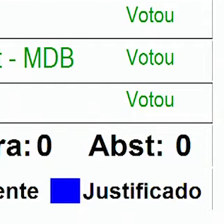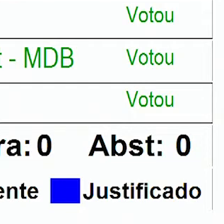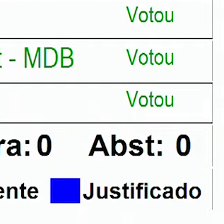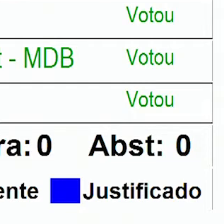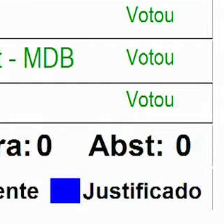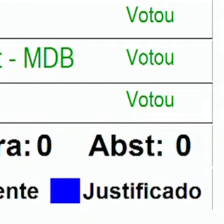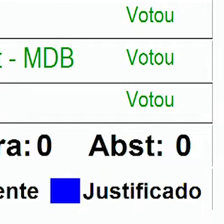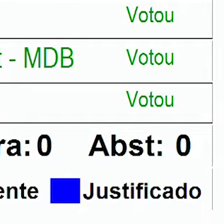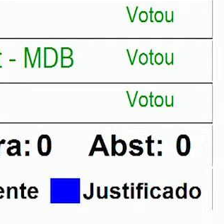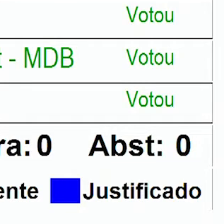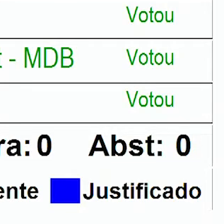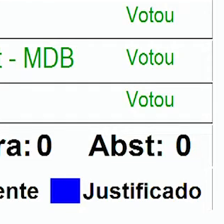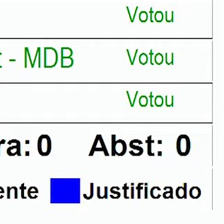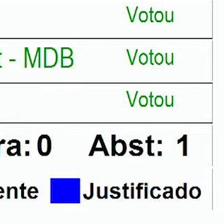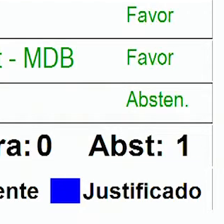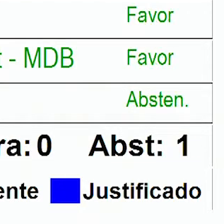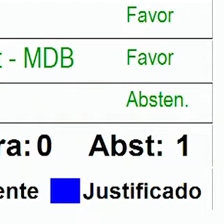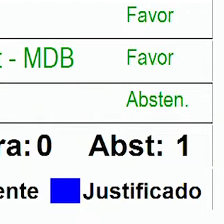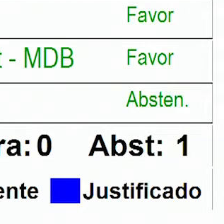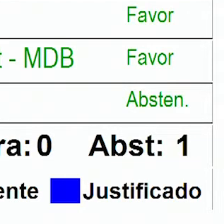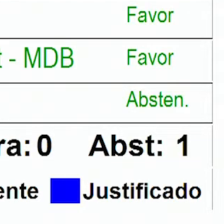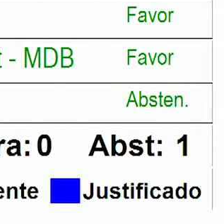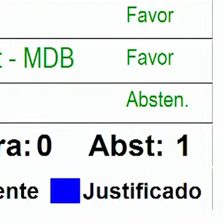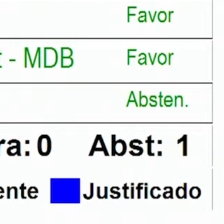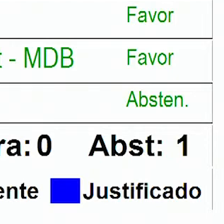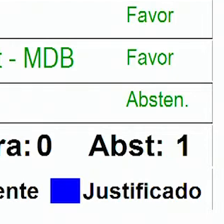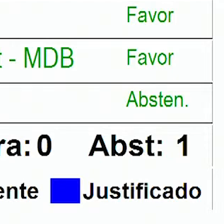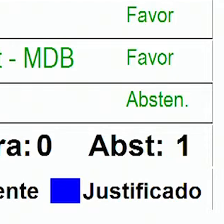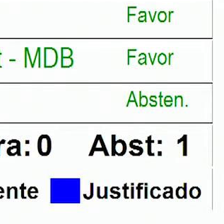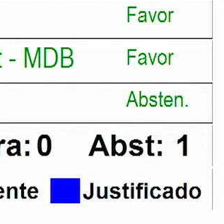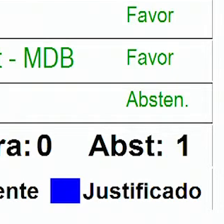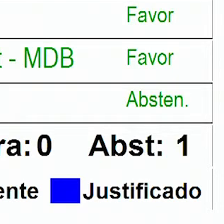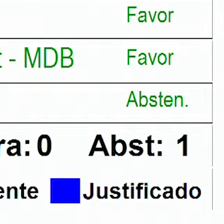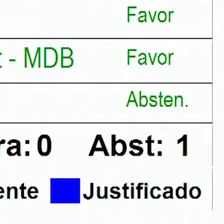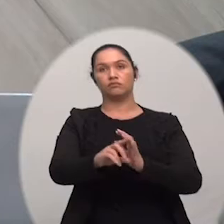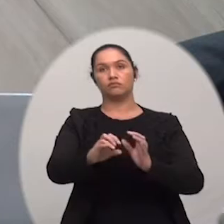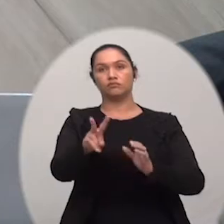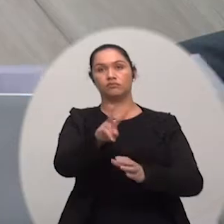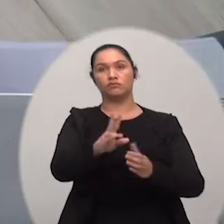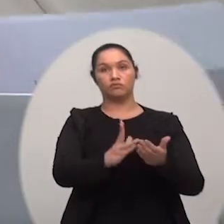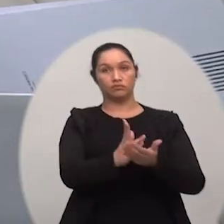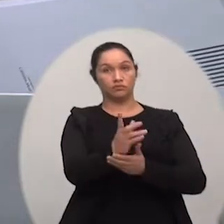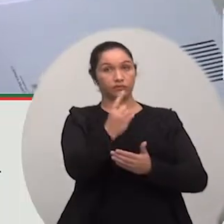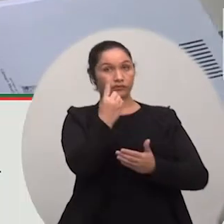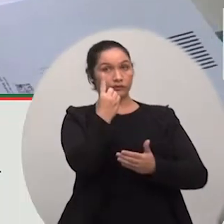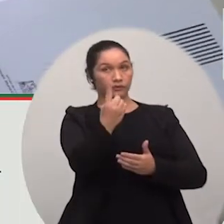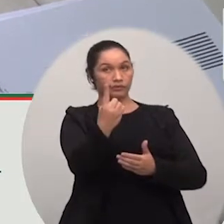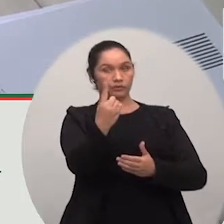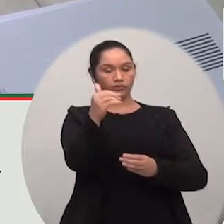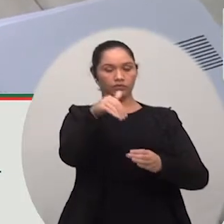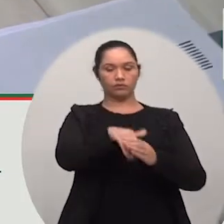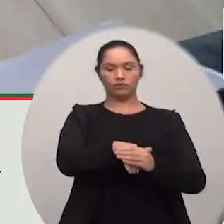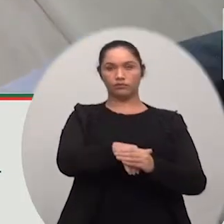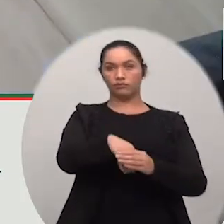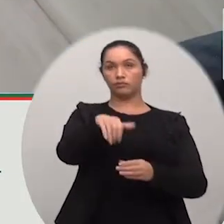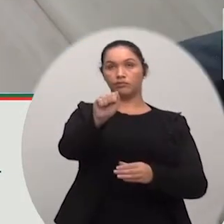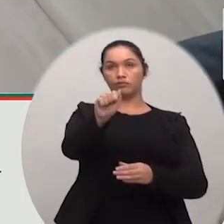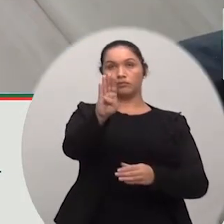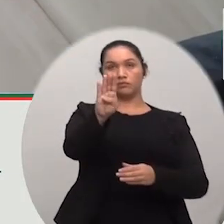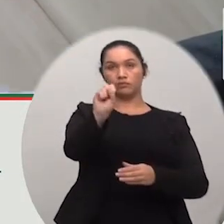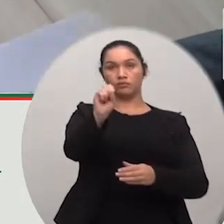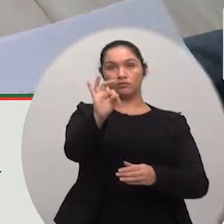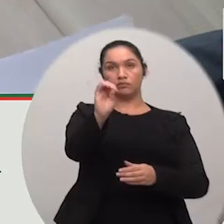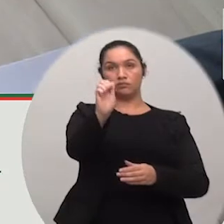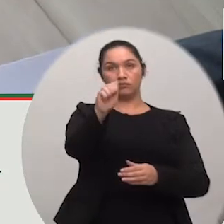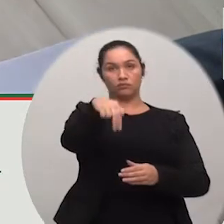Votação encerrada. O projeto foi aprovado, 15 votos favoráveis e uma abstenção.